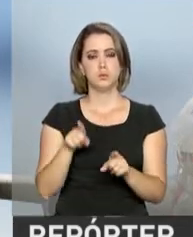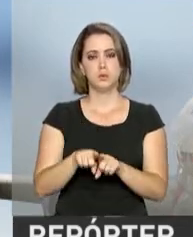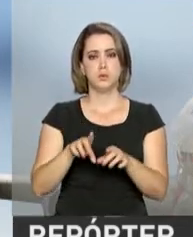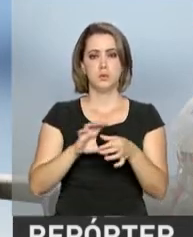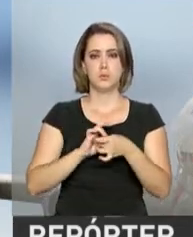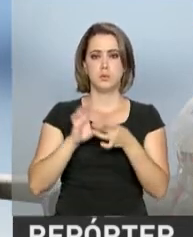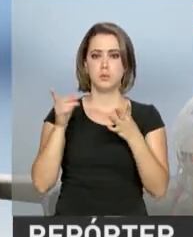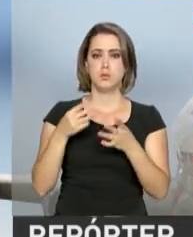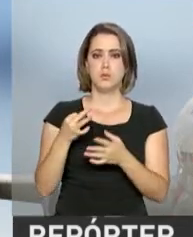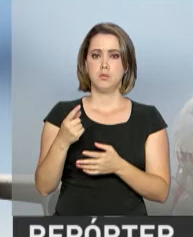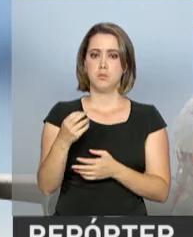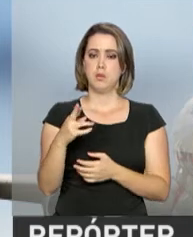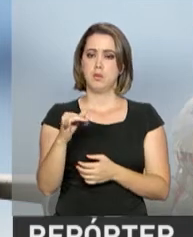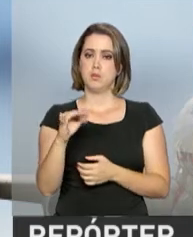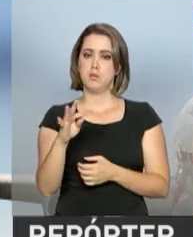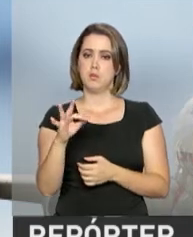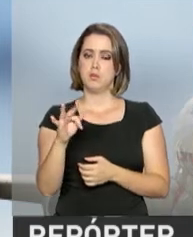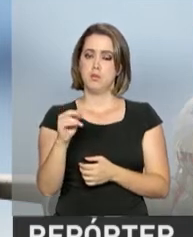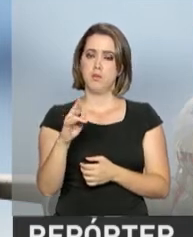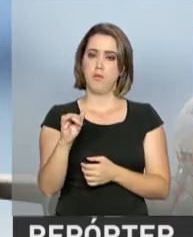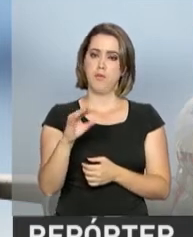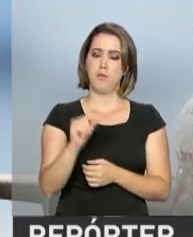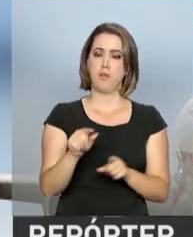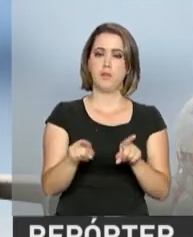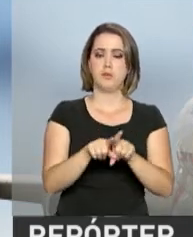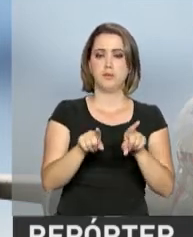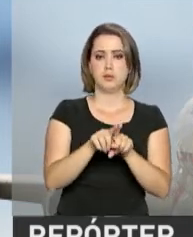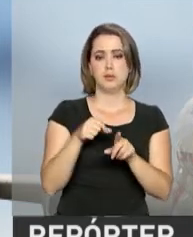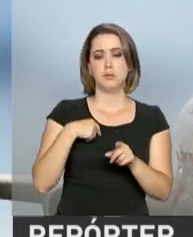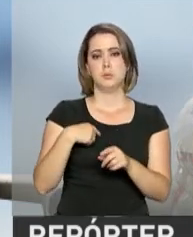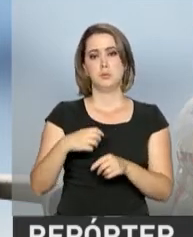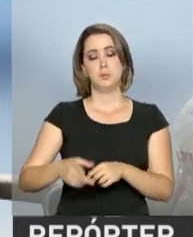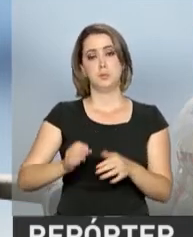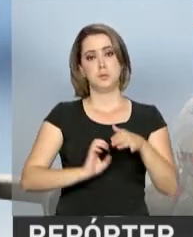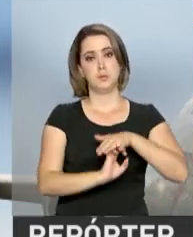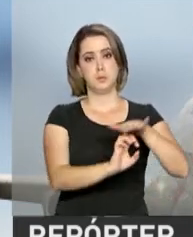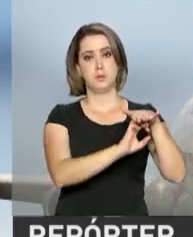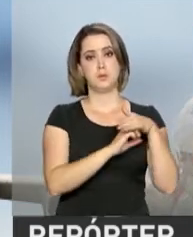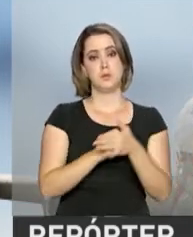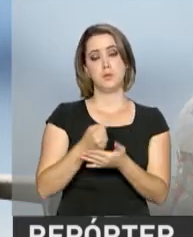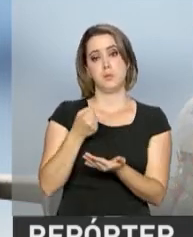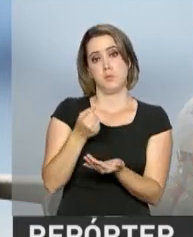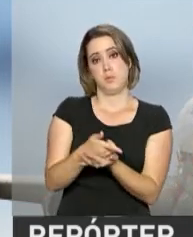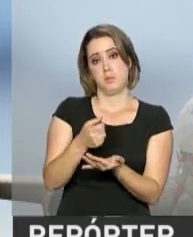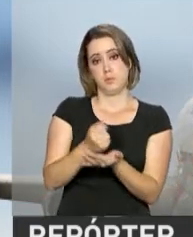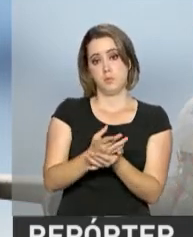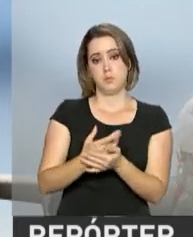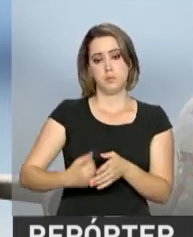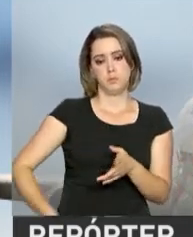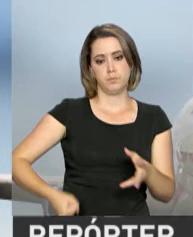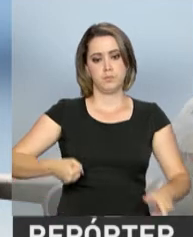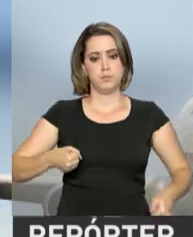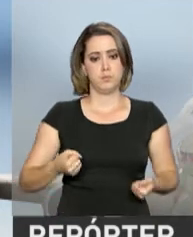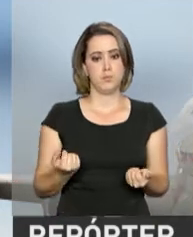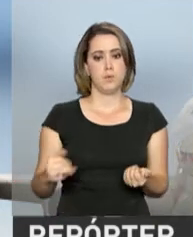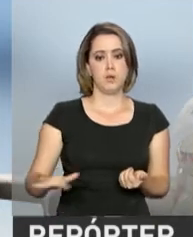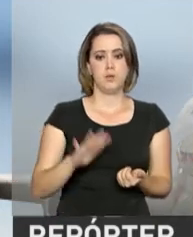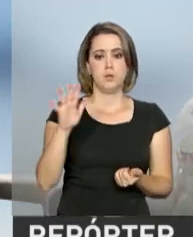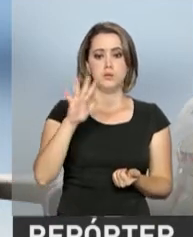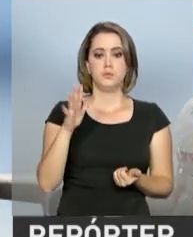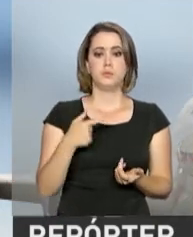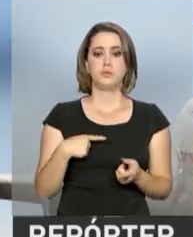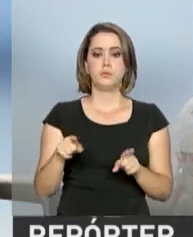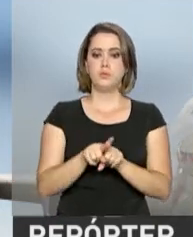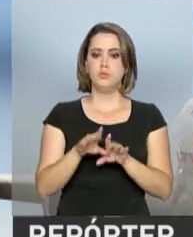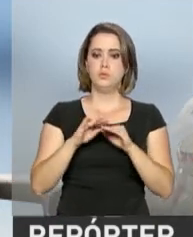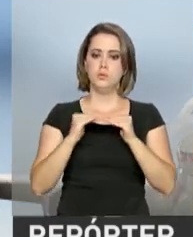liberdade tarifária quanto que as empresas cobrassem pelas bagagens despachadas. Desde então, levando em conta a inflação, o preço da